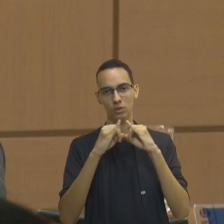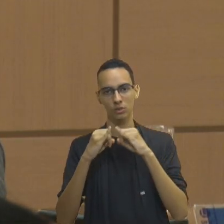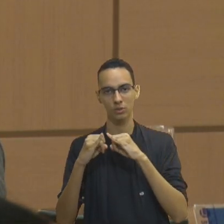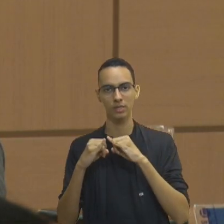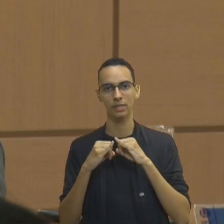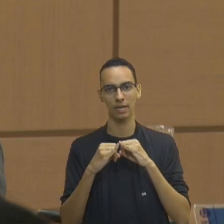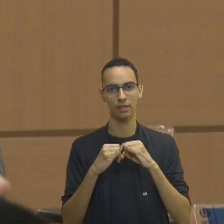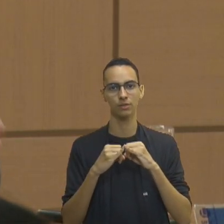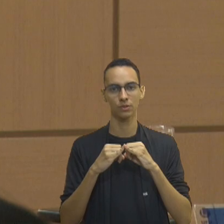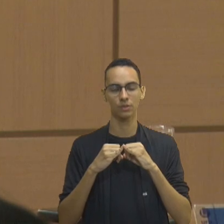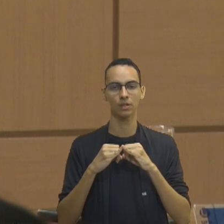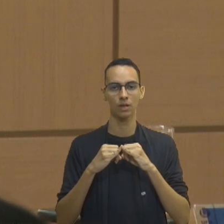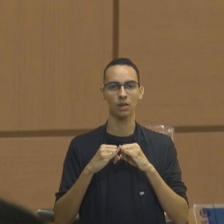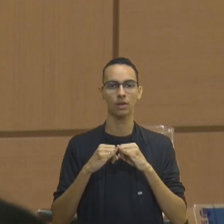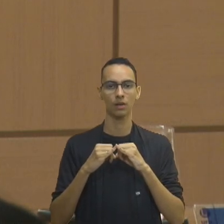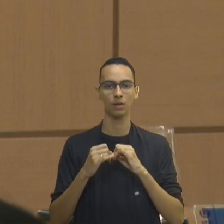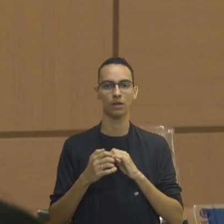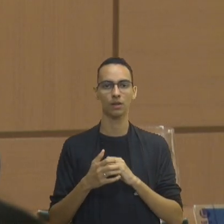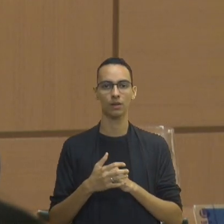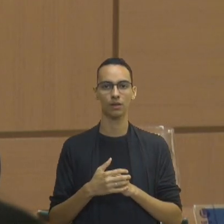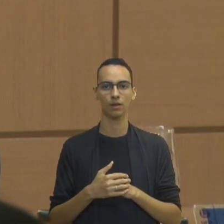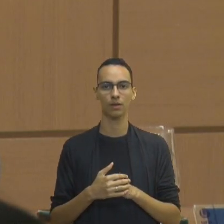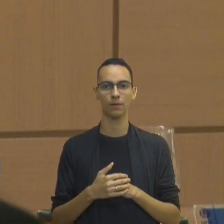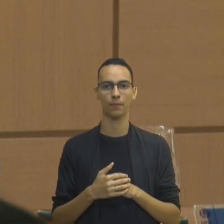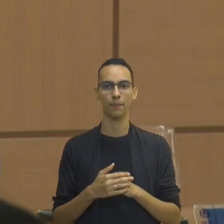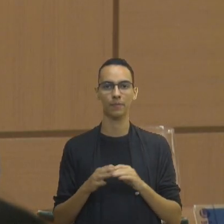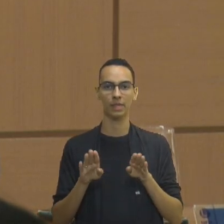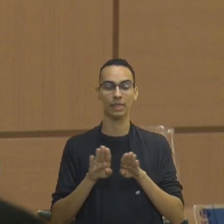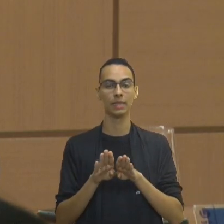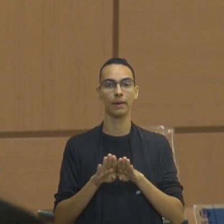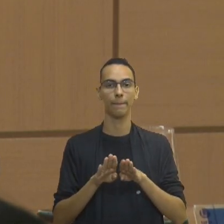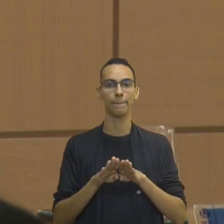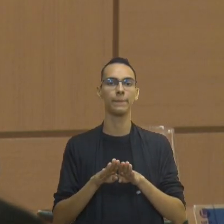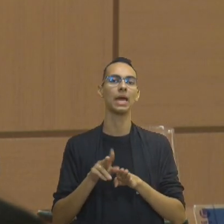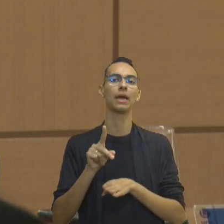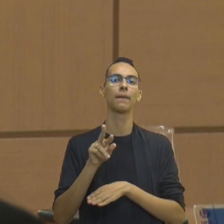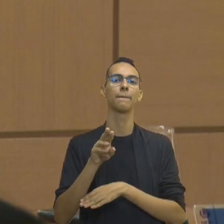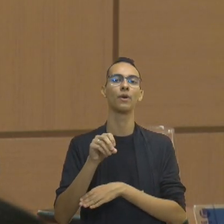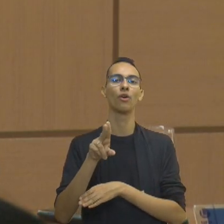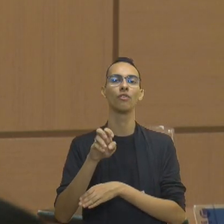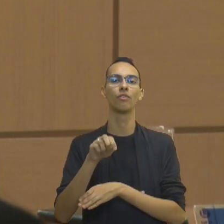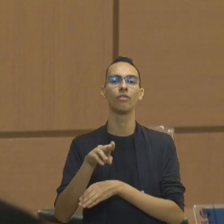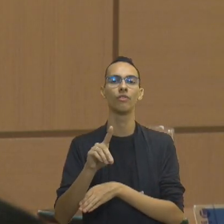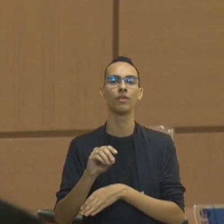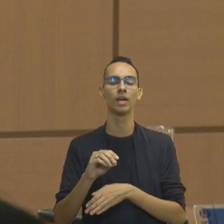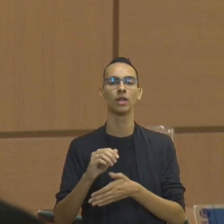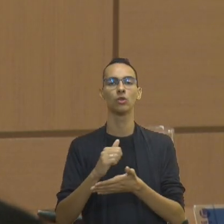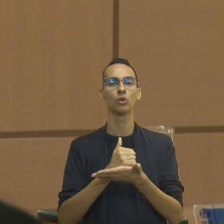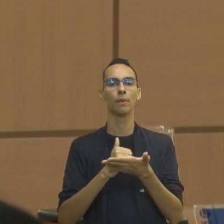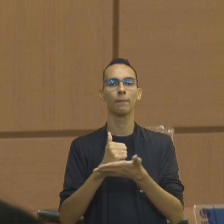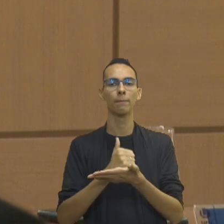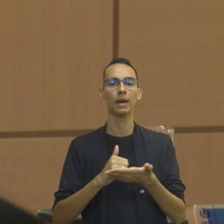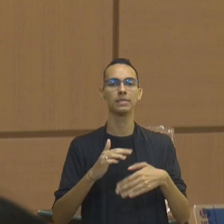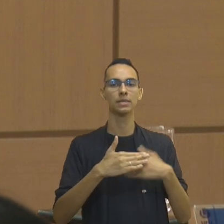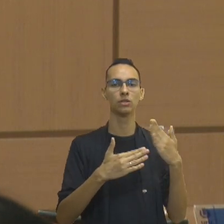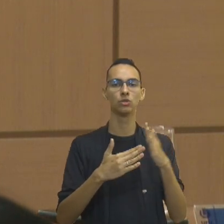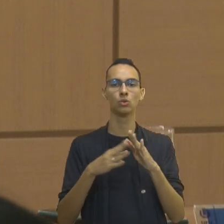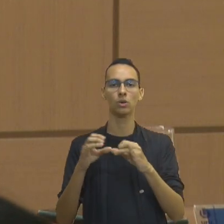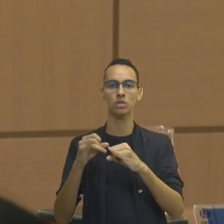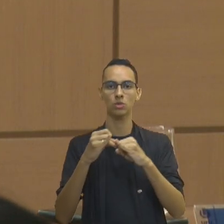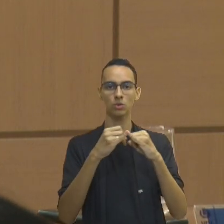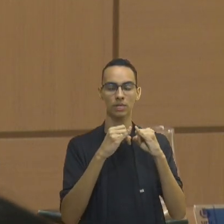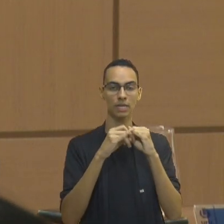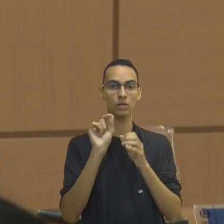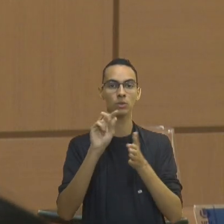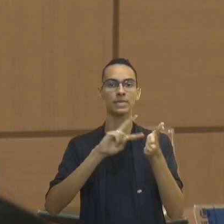de um lado, certo? E, ao mesmo tempo, provendo, né, aquela necessidade básica de todas as unidades. Isso